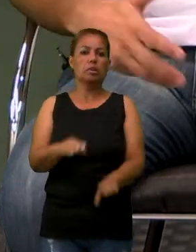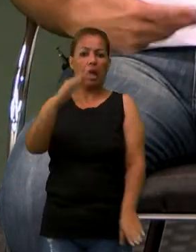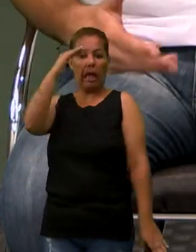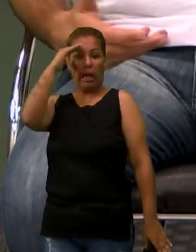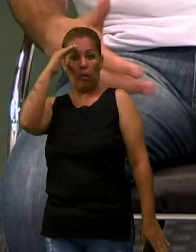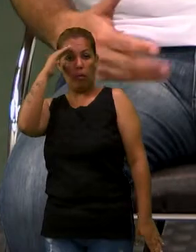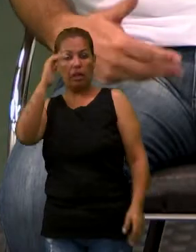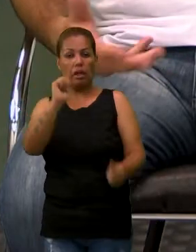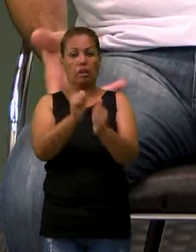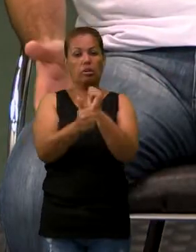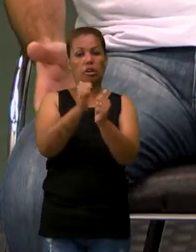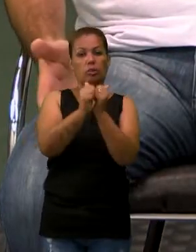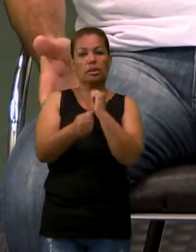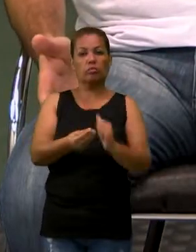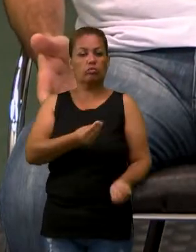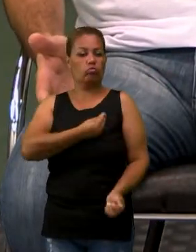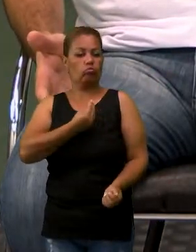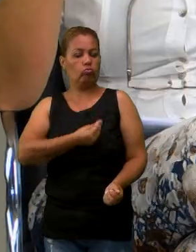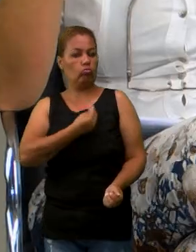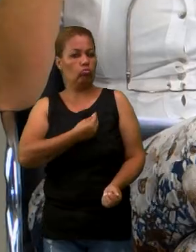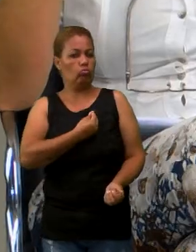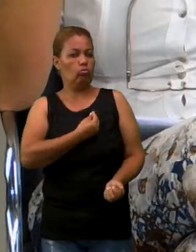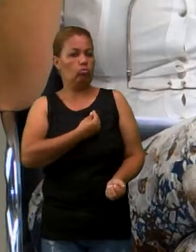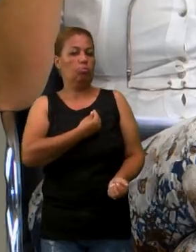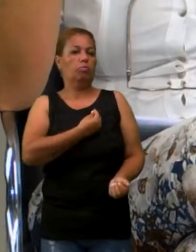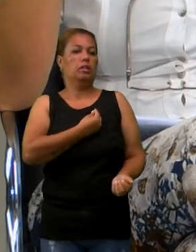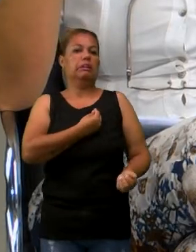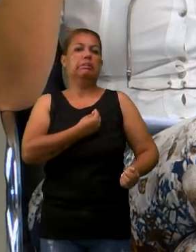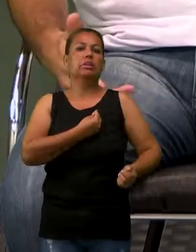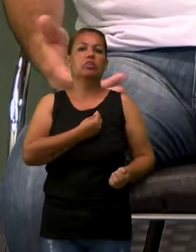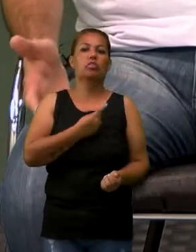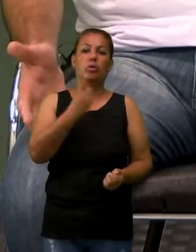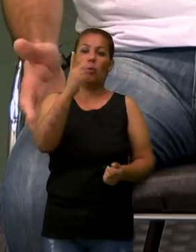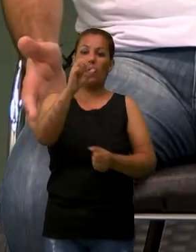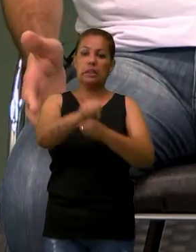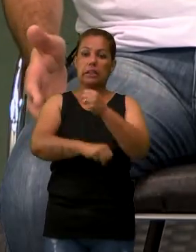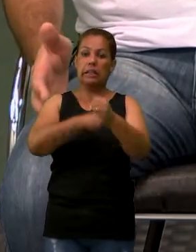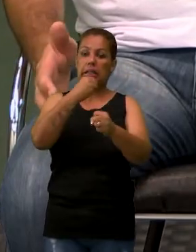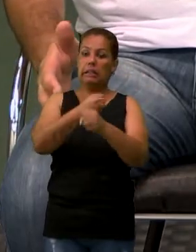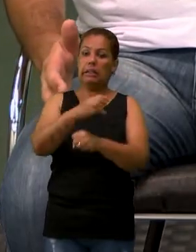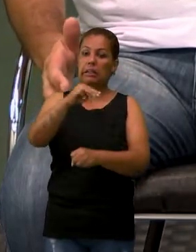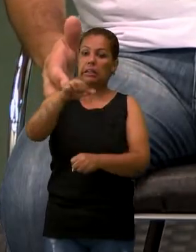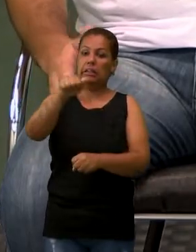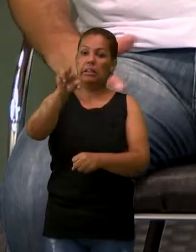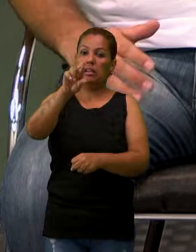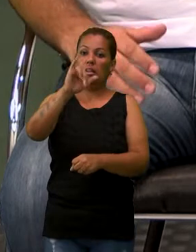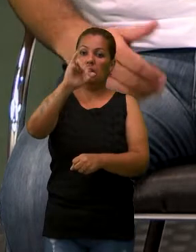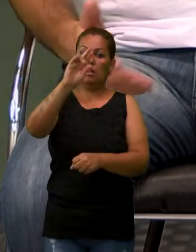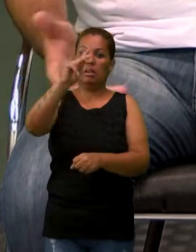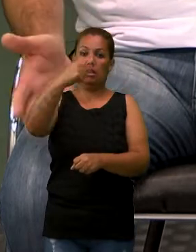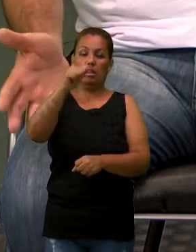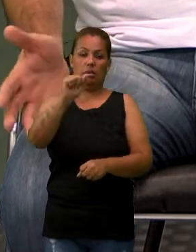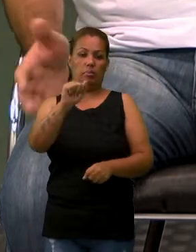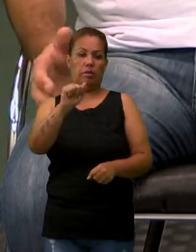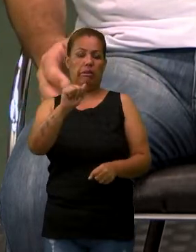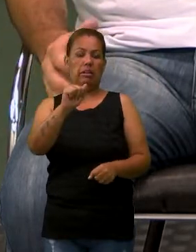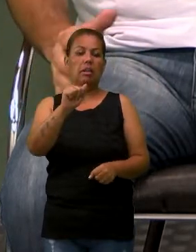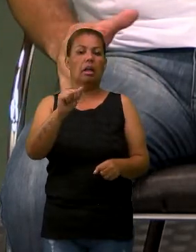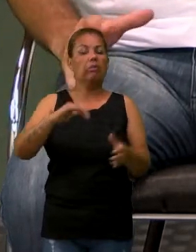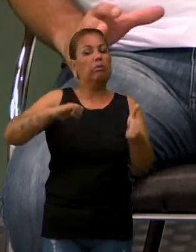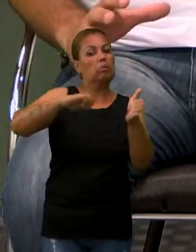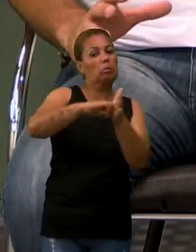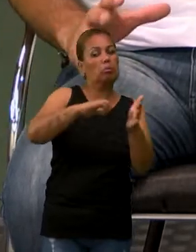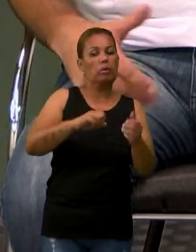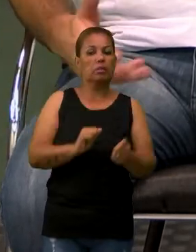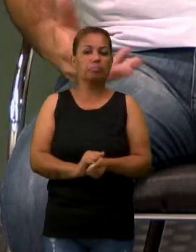esporte sempre esteve muito presente foram praticamente quase dez anos na marinha até até o acidente